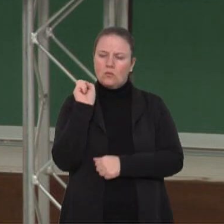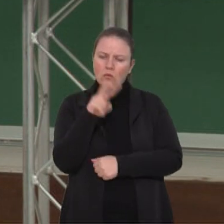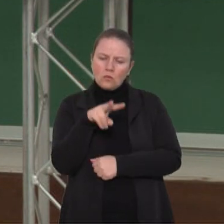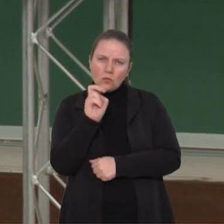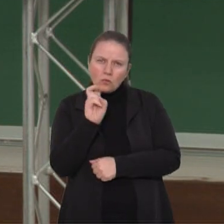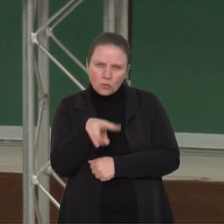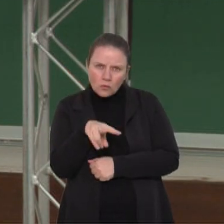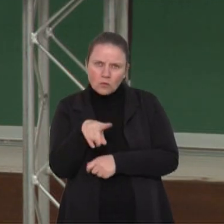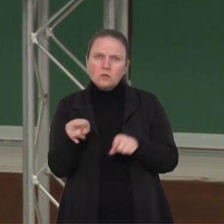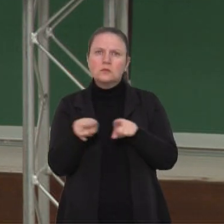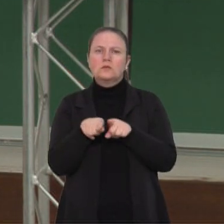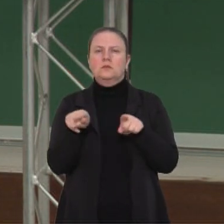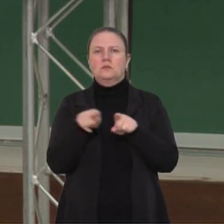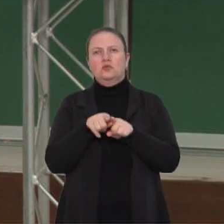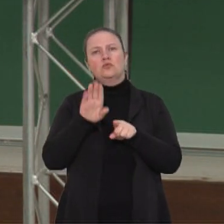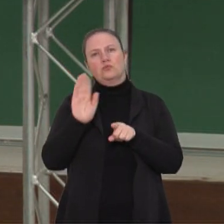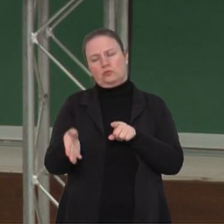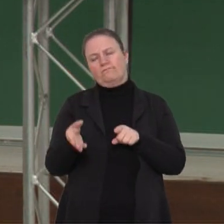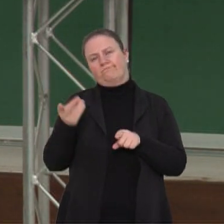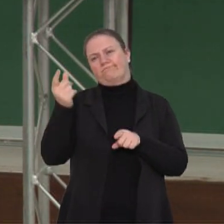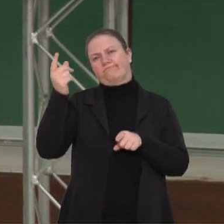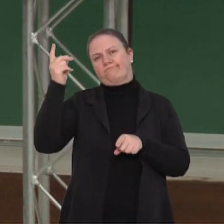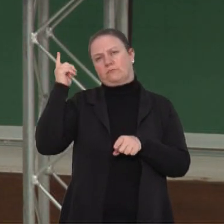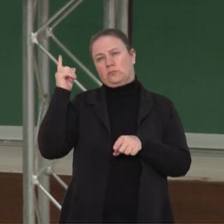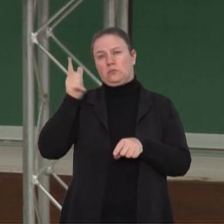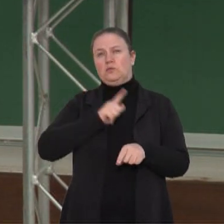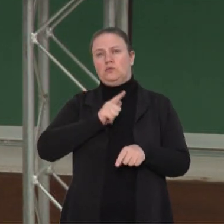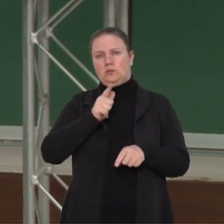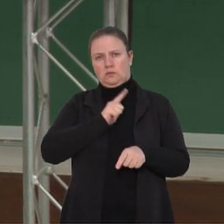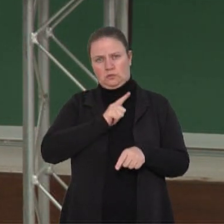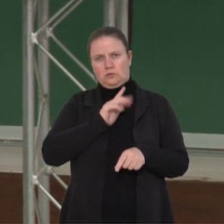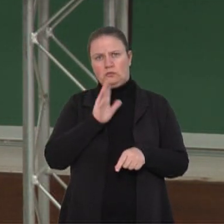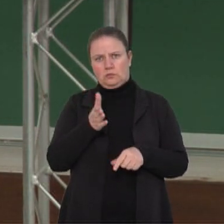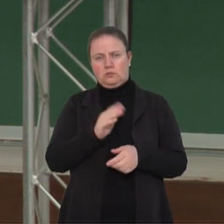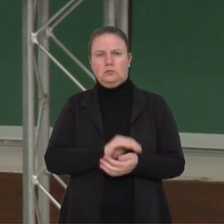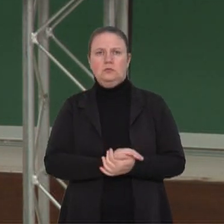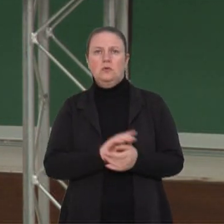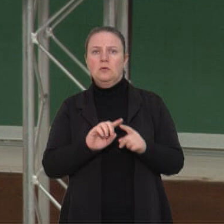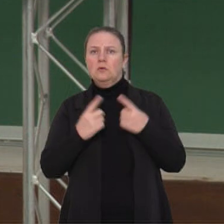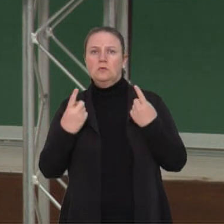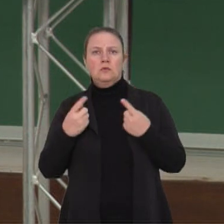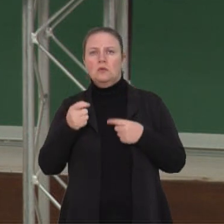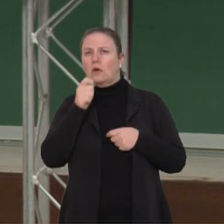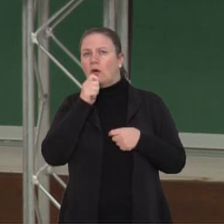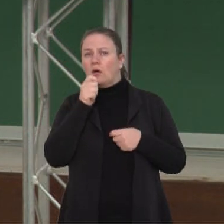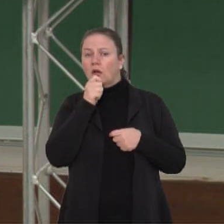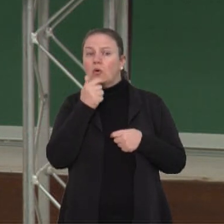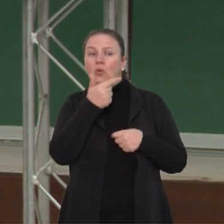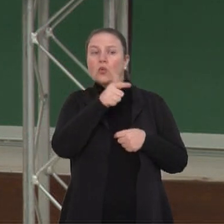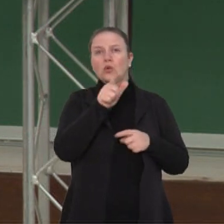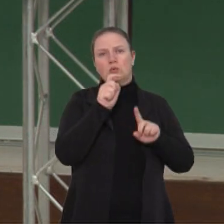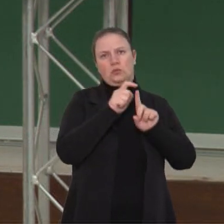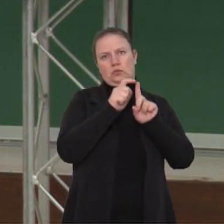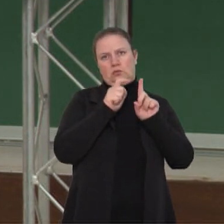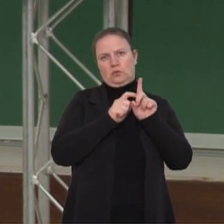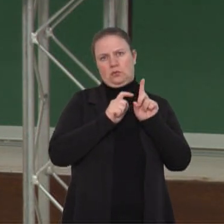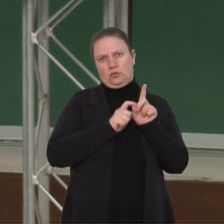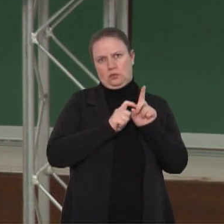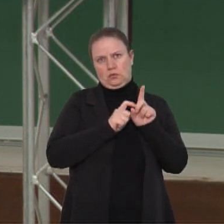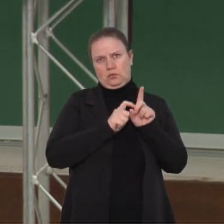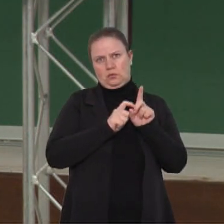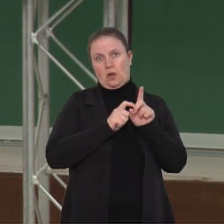um ancestral dele, já existia antes. Mas não era o Covid. O Covid, como fala ali, ele é